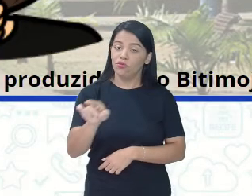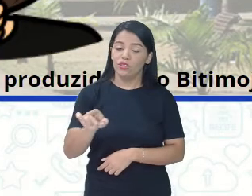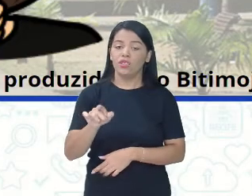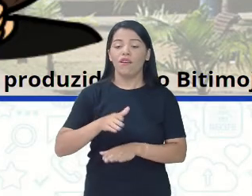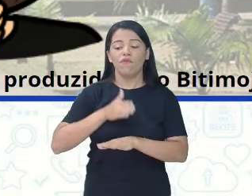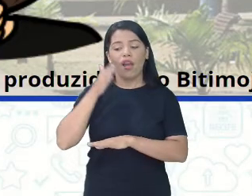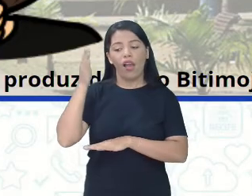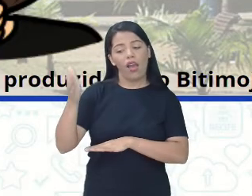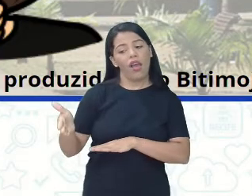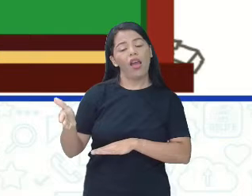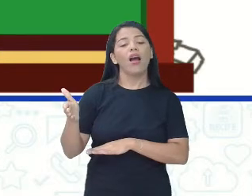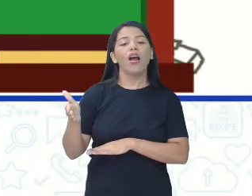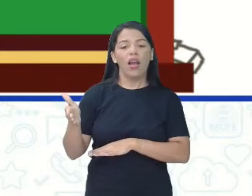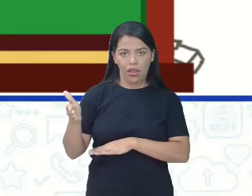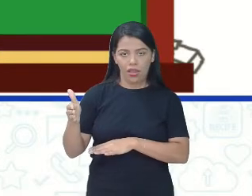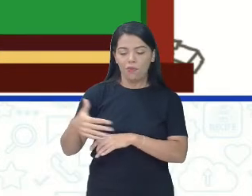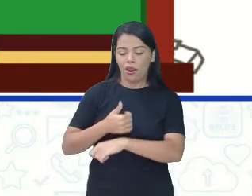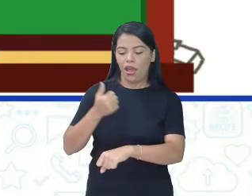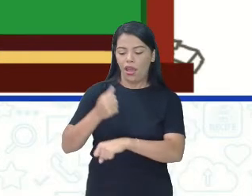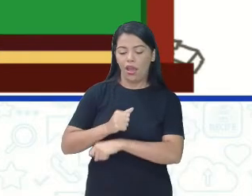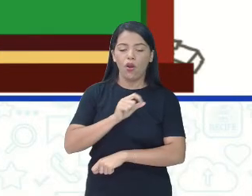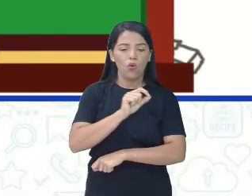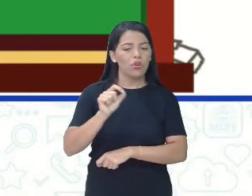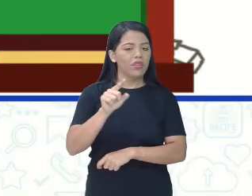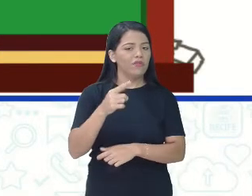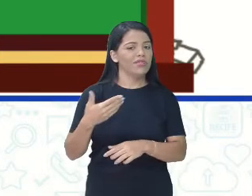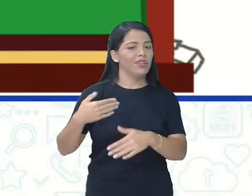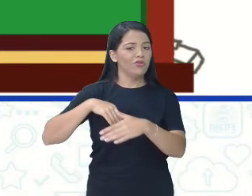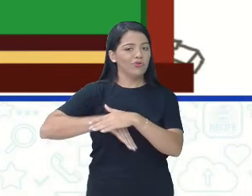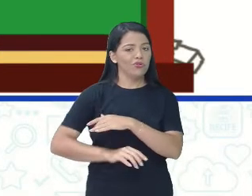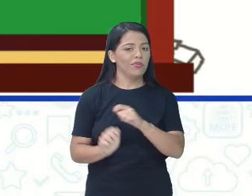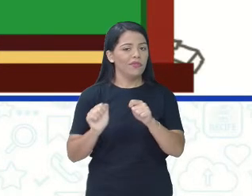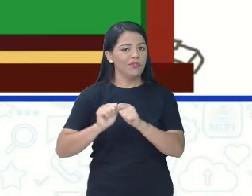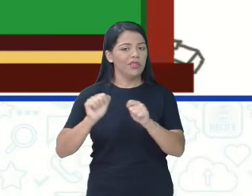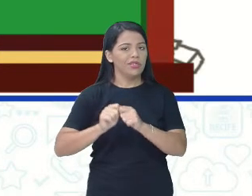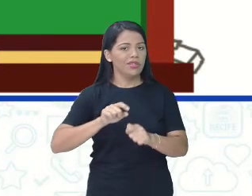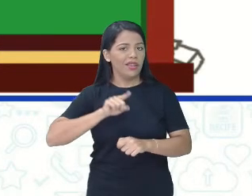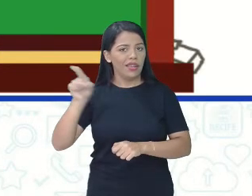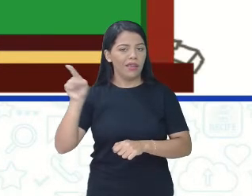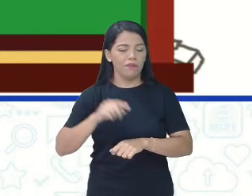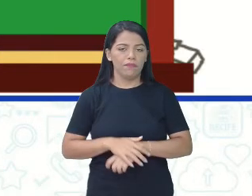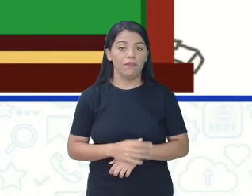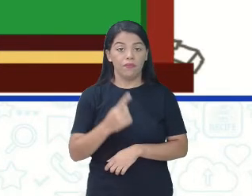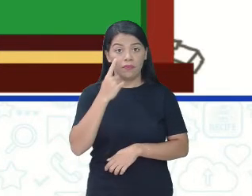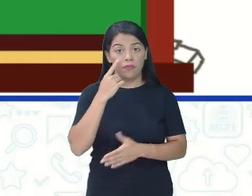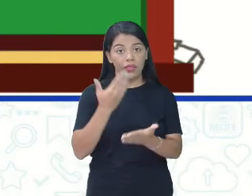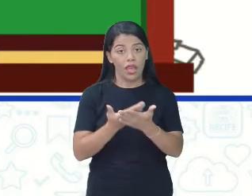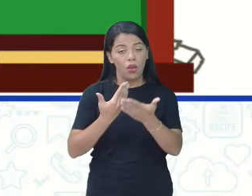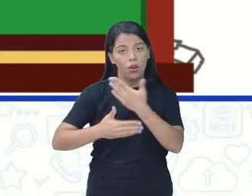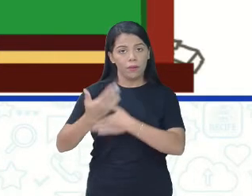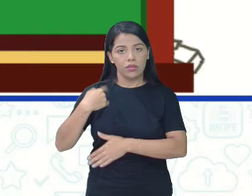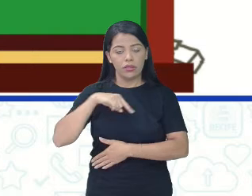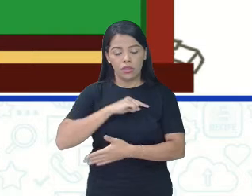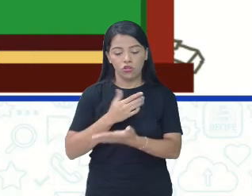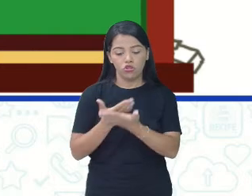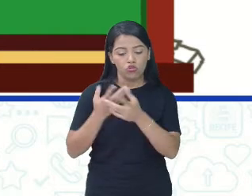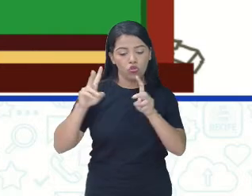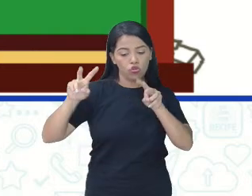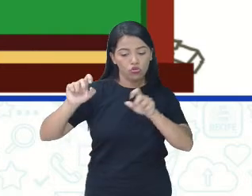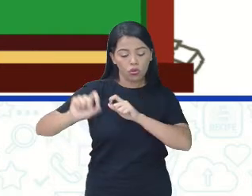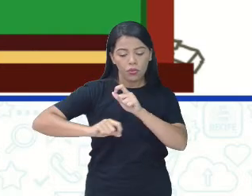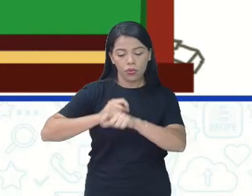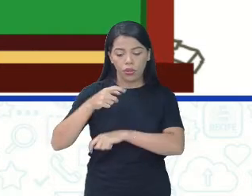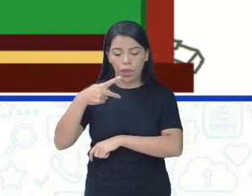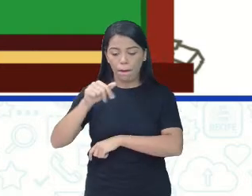e parques, o que é que você costuma fazer por lá, né? Veja, na aula passada a gente estudou aqui sobre o Passo do Frevo, né,